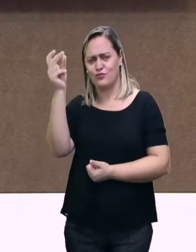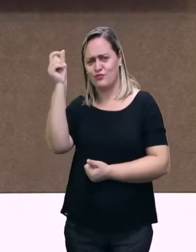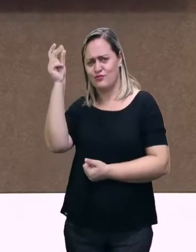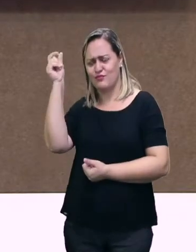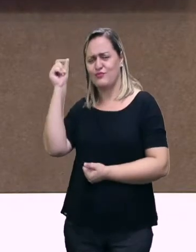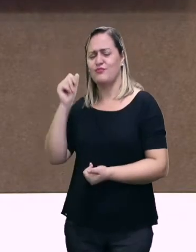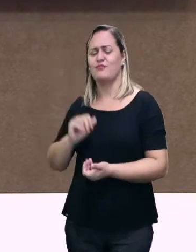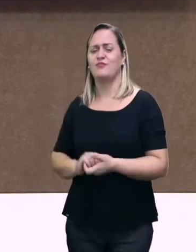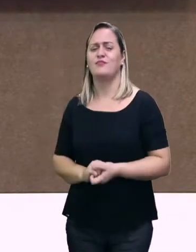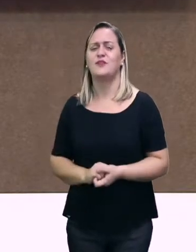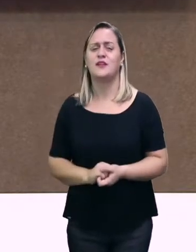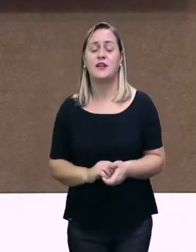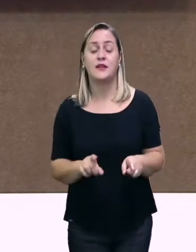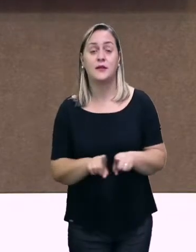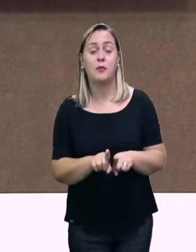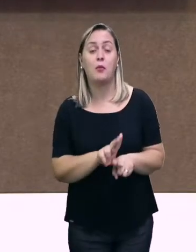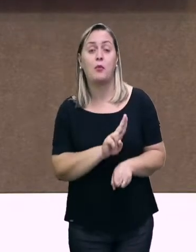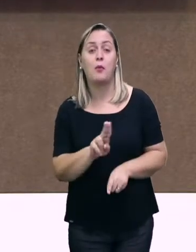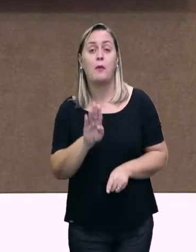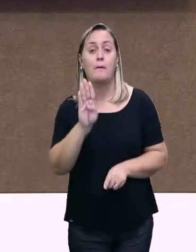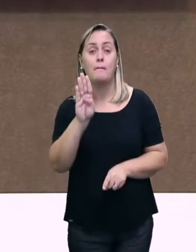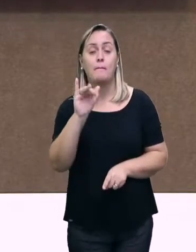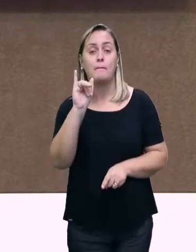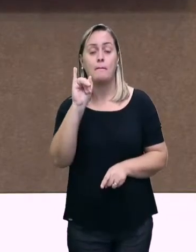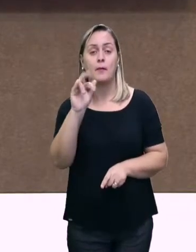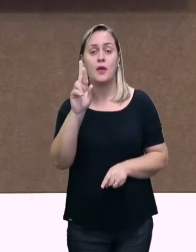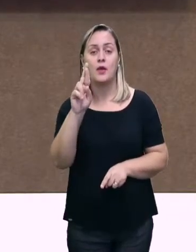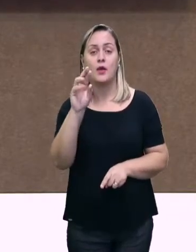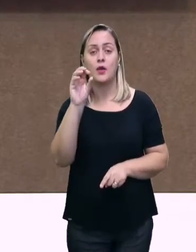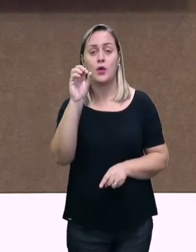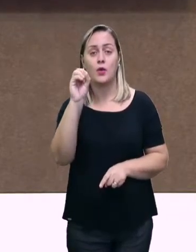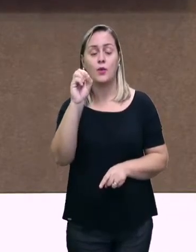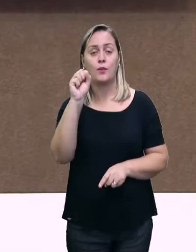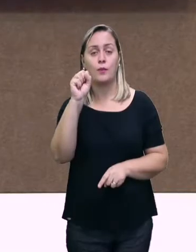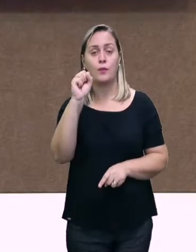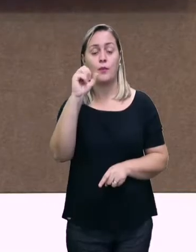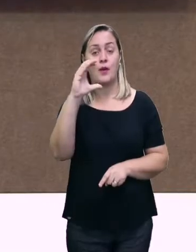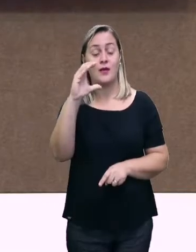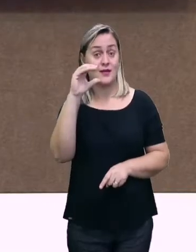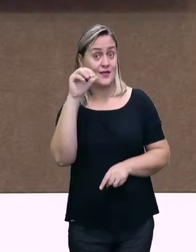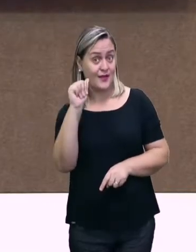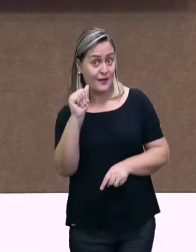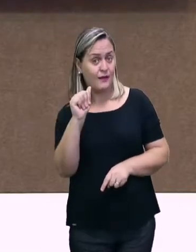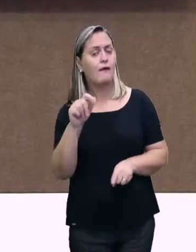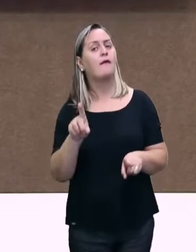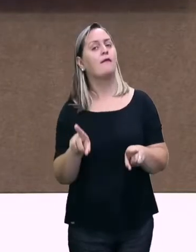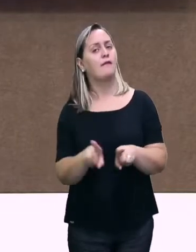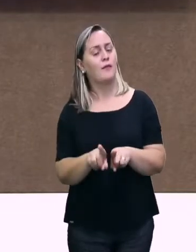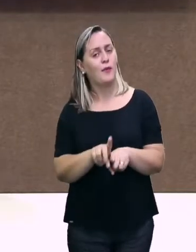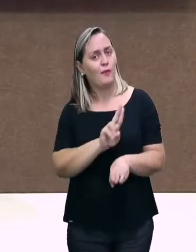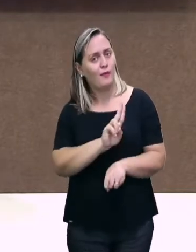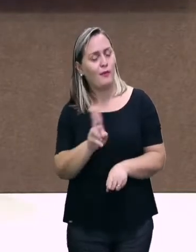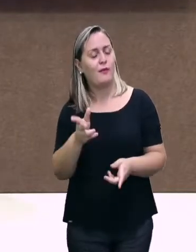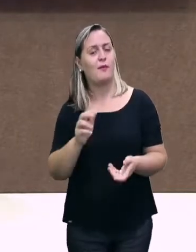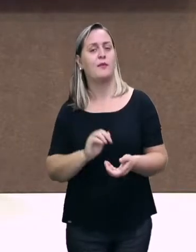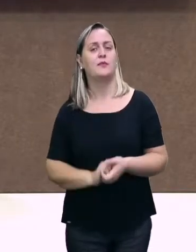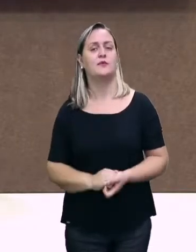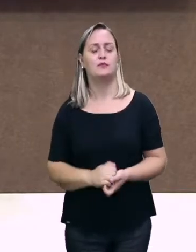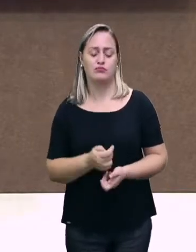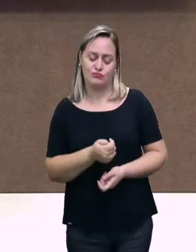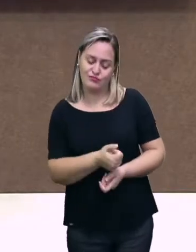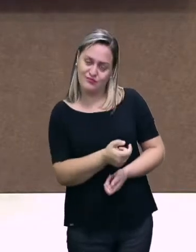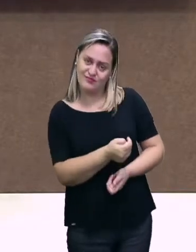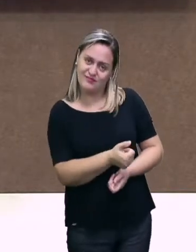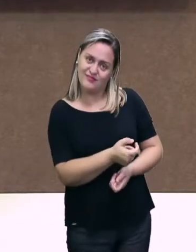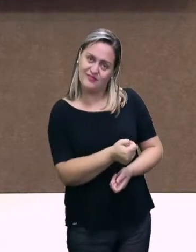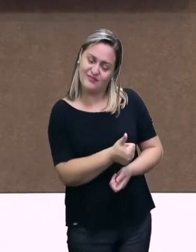ela é conhecida também como birosca, em várias outras regiões, né? Então, é muito bacana. Esse jogo